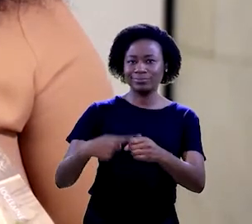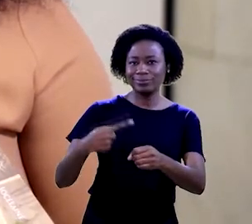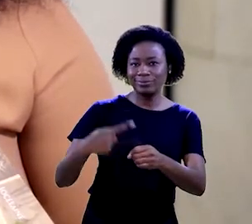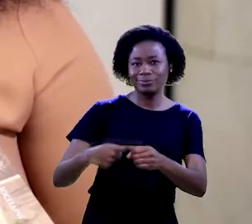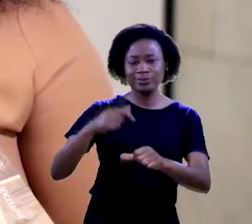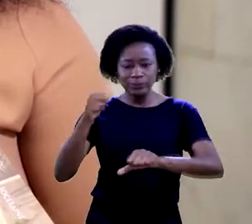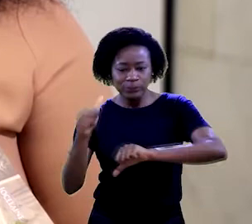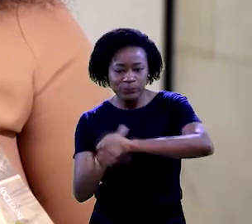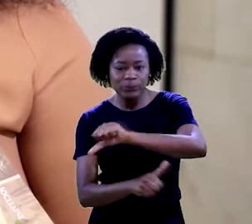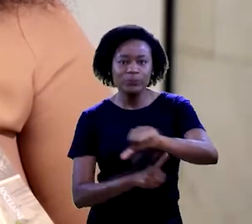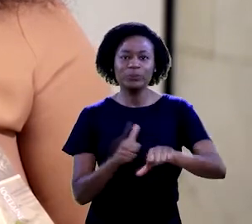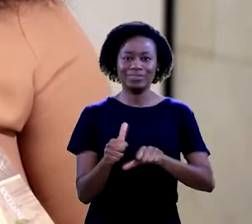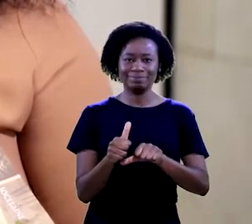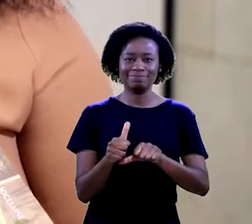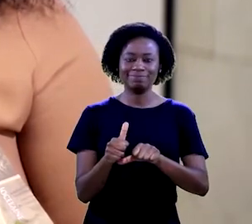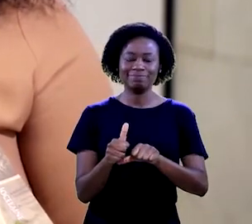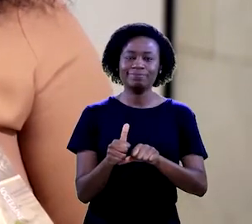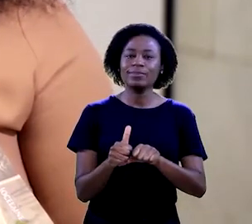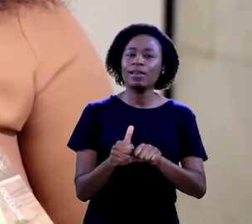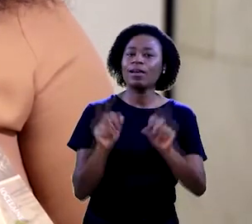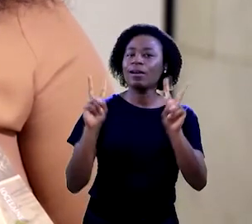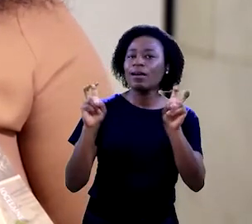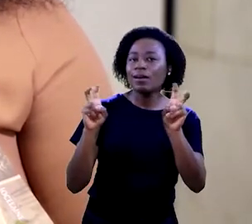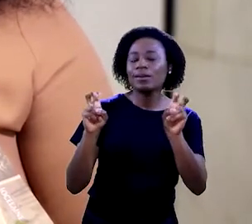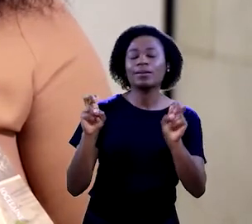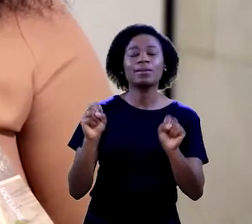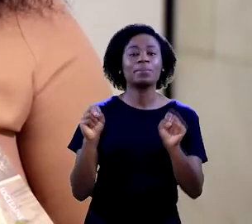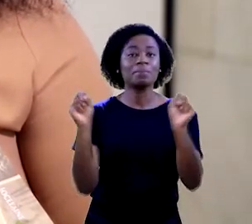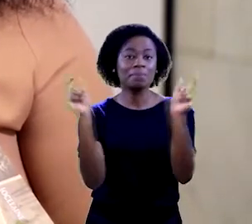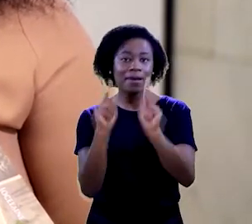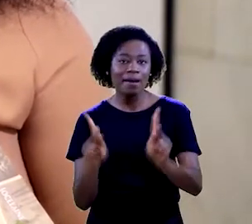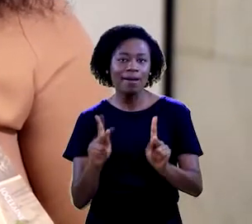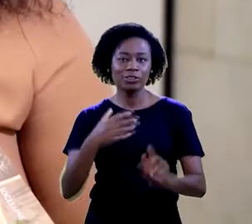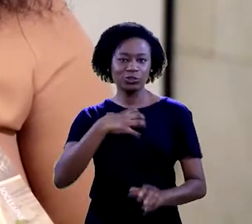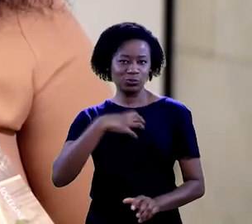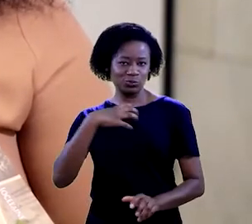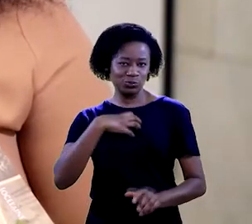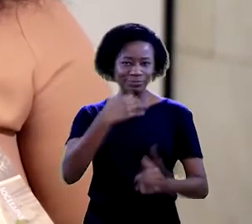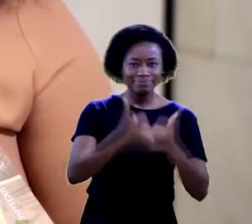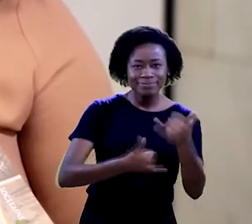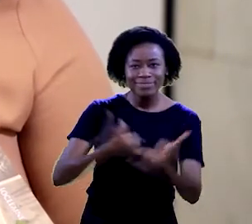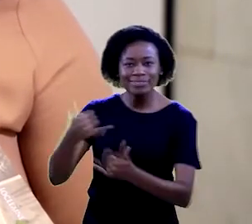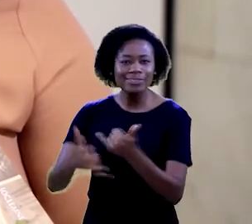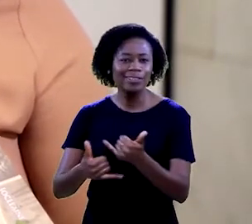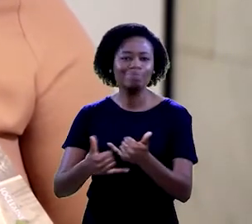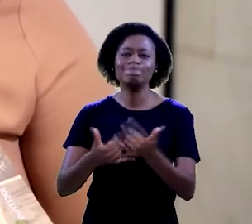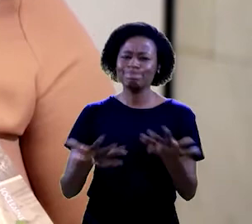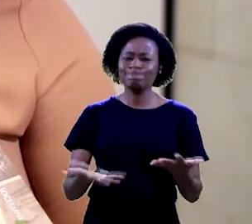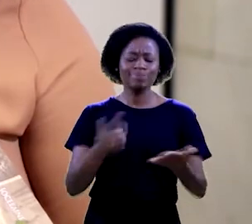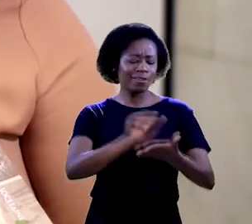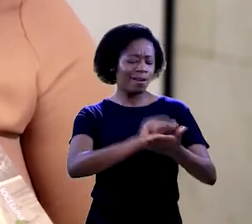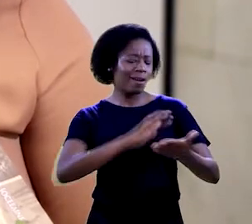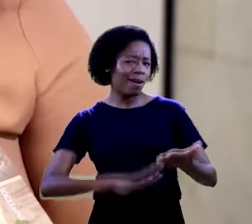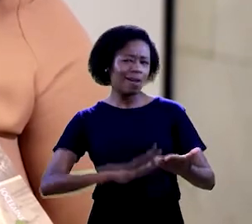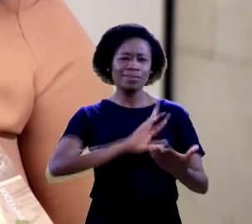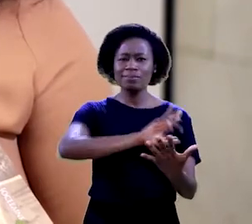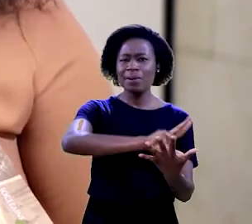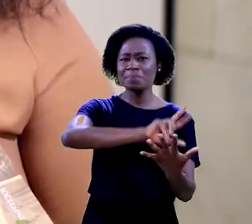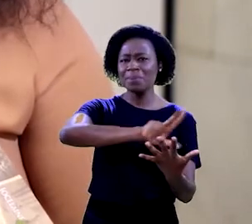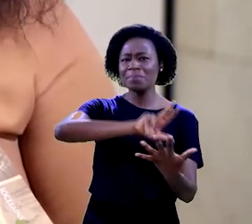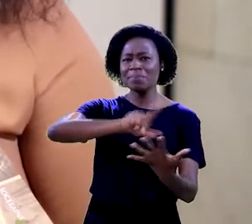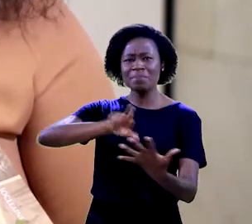um todo, que é o programa A Paz em Língua do Brincar, enfim, inúmeras atividades que